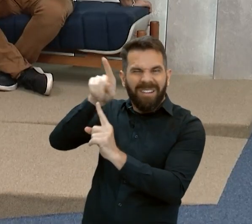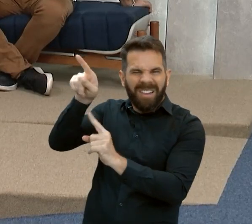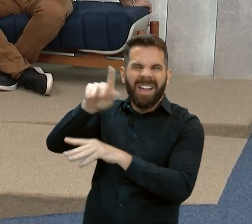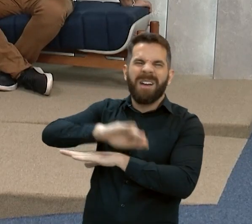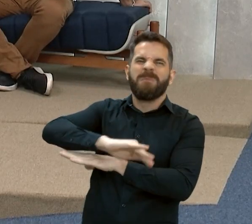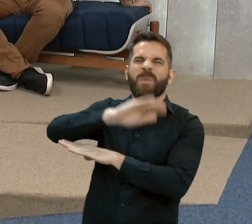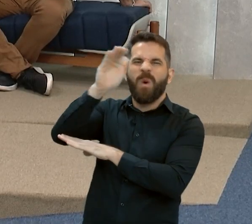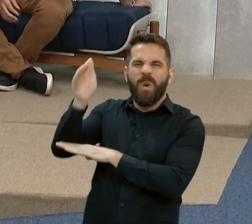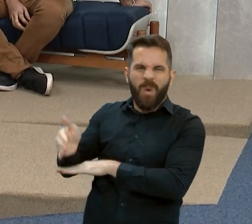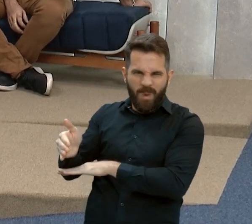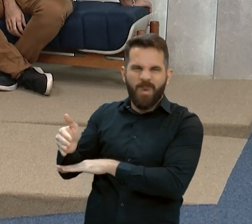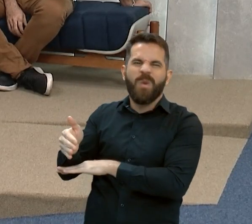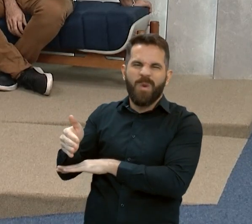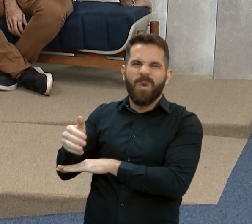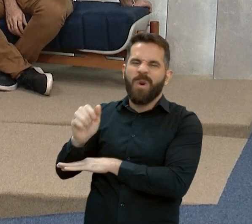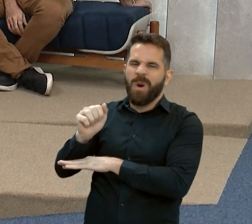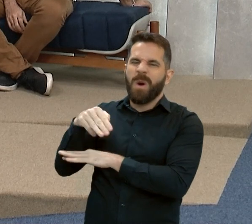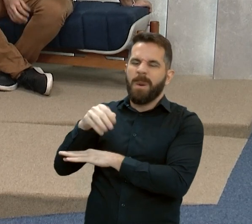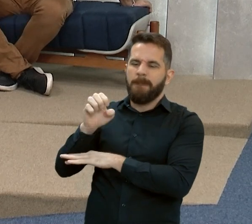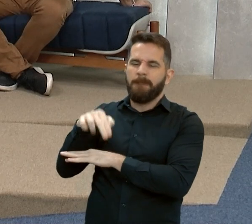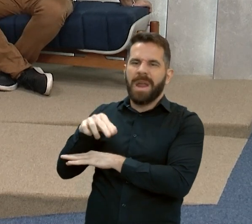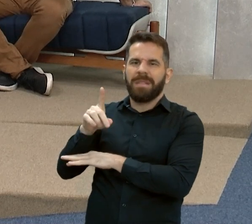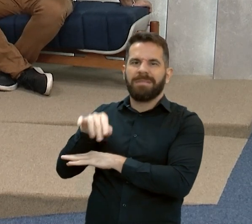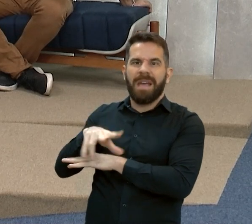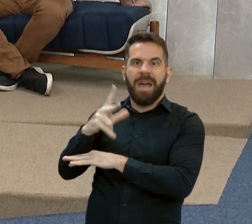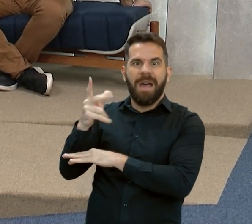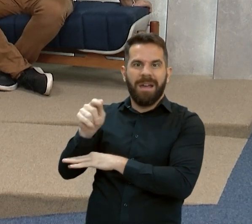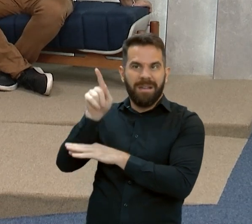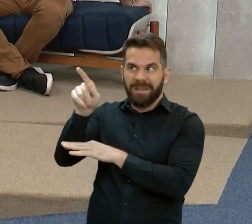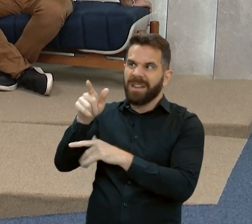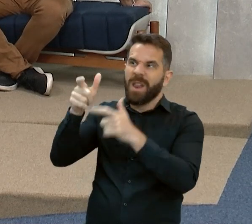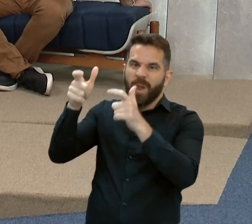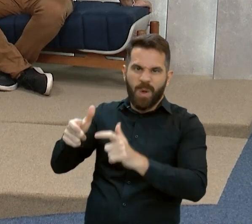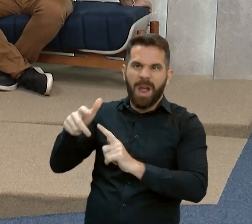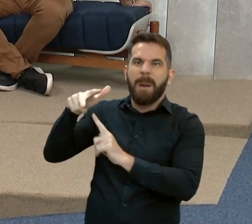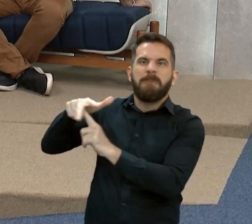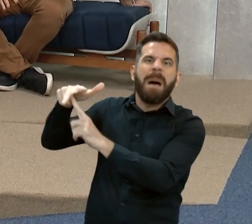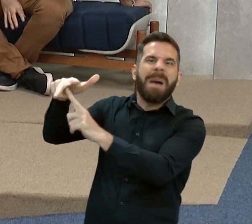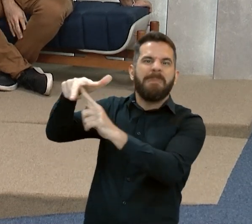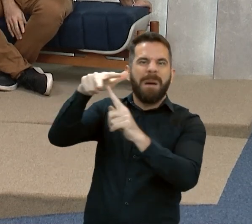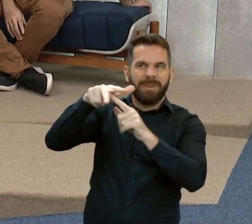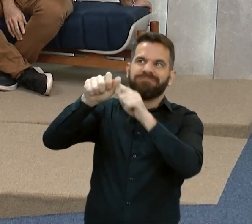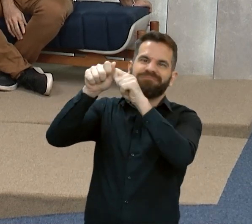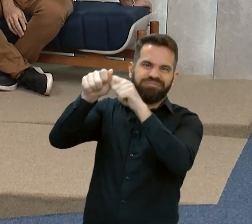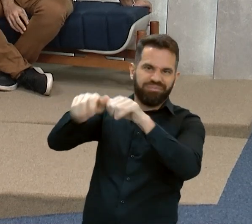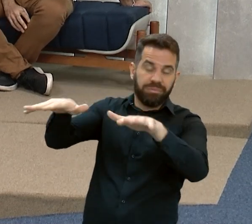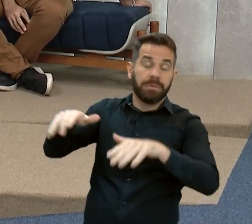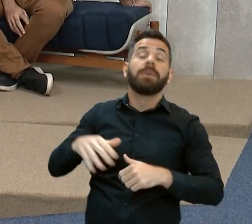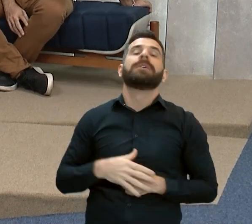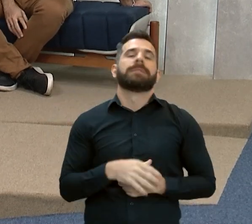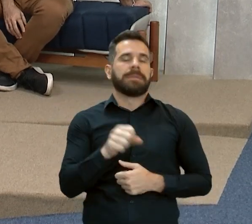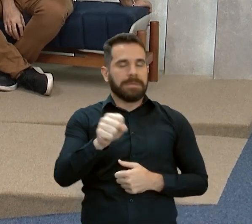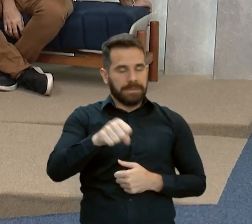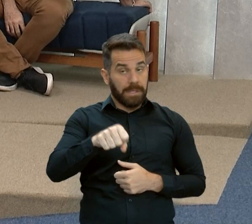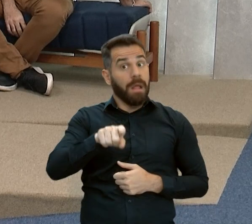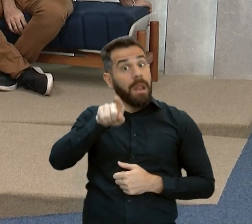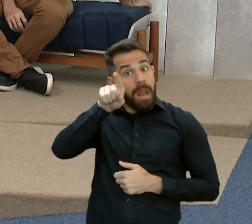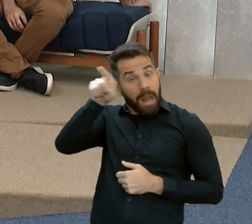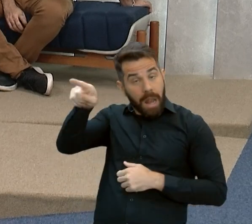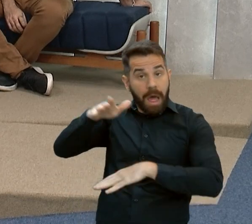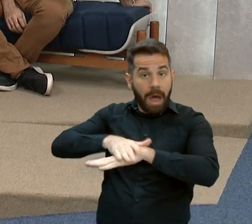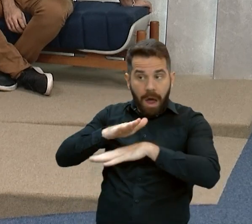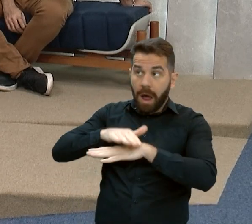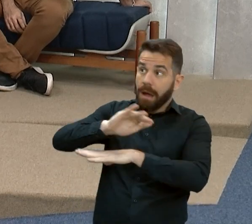no espaço, como que era? Como assim? O local das antenas, tudo mais? Lá fica o transmissor e as antenas, que é o sistema